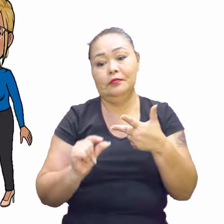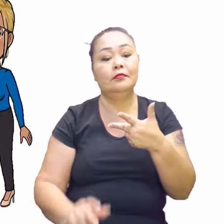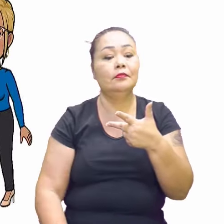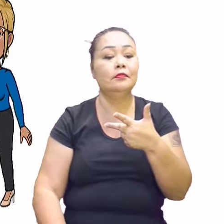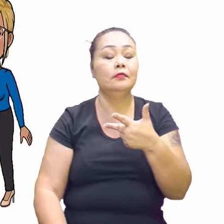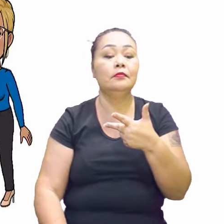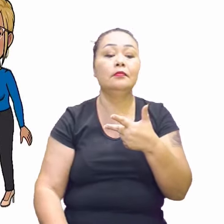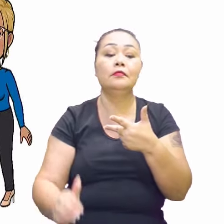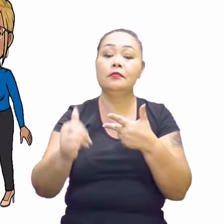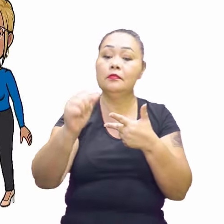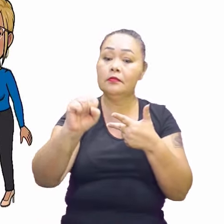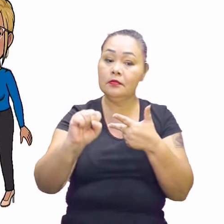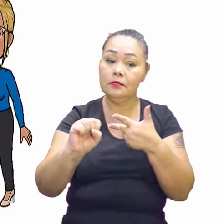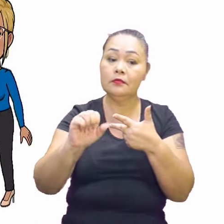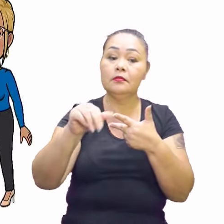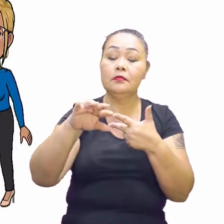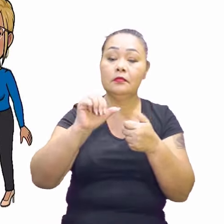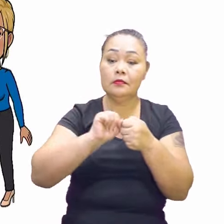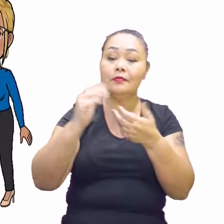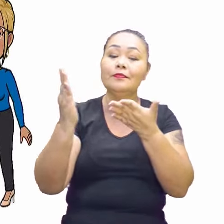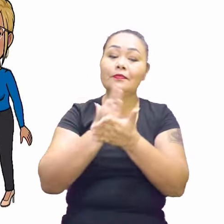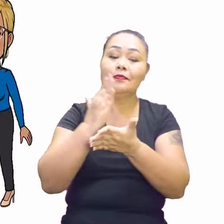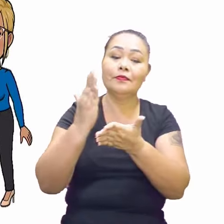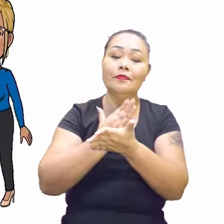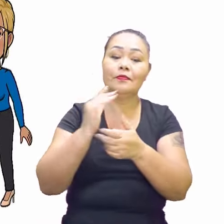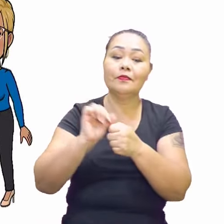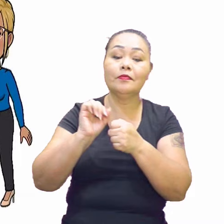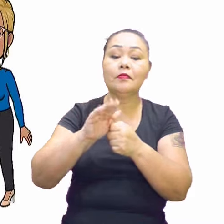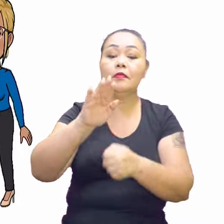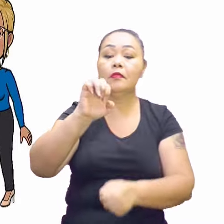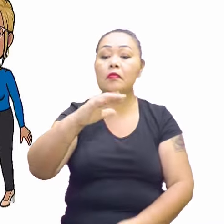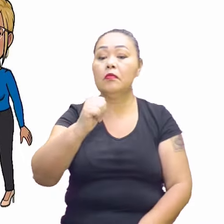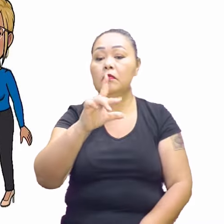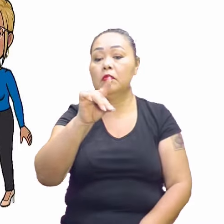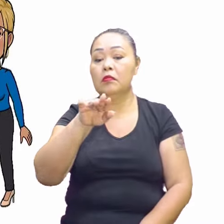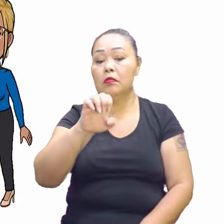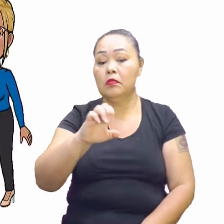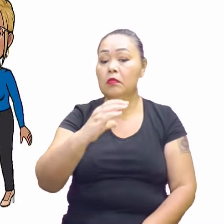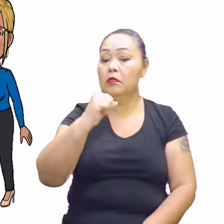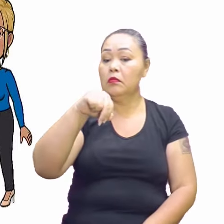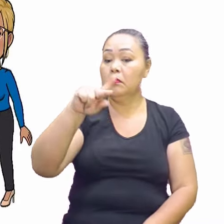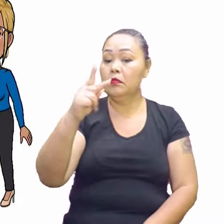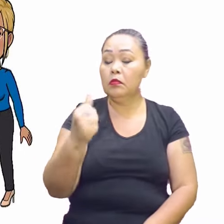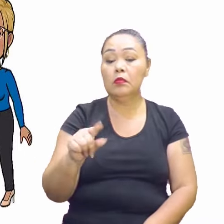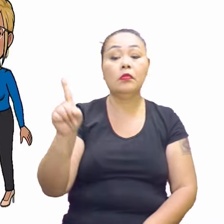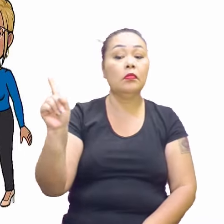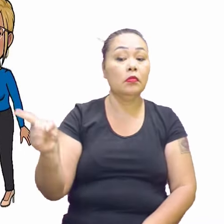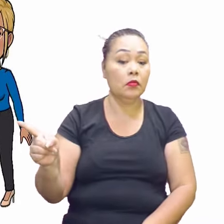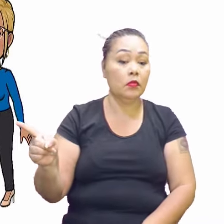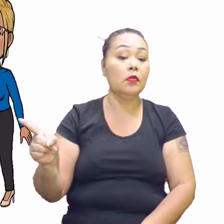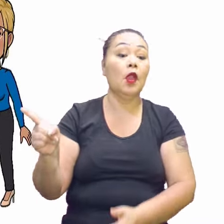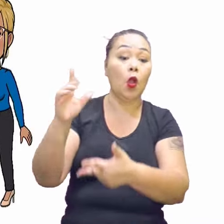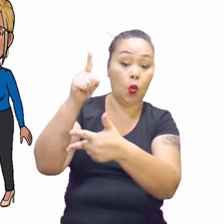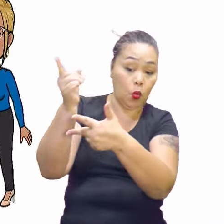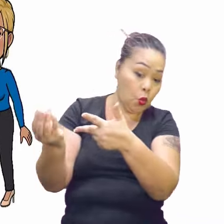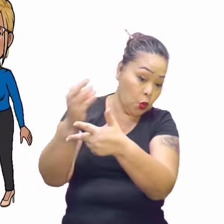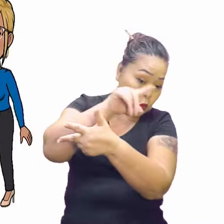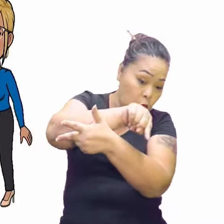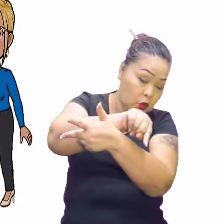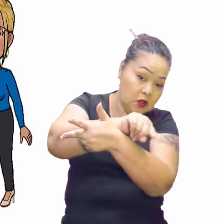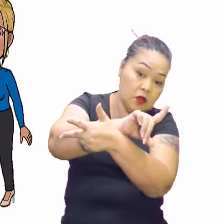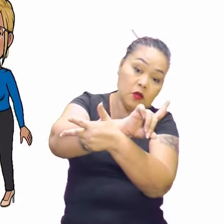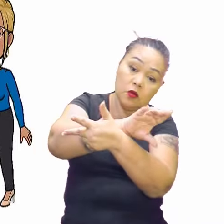Os sertões imortalizaram Euclides da Cunha. Então, devido a esse